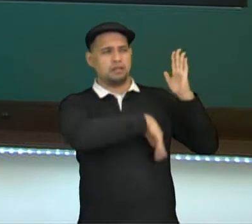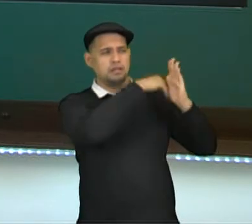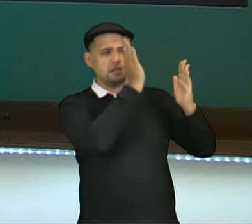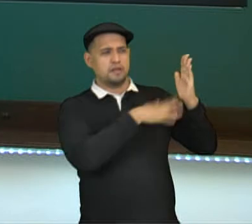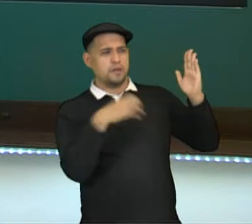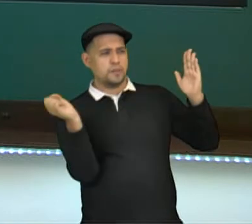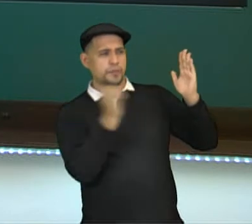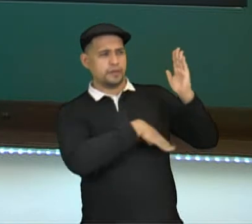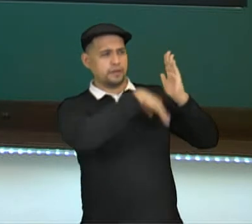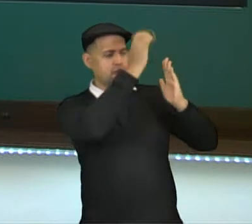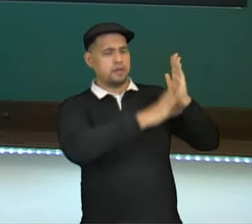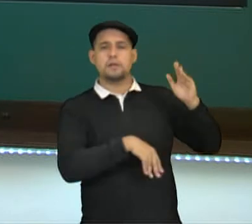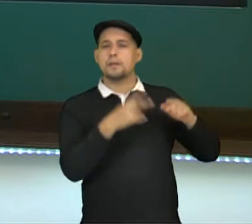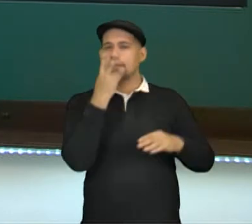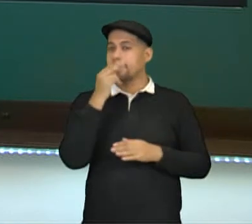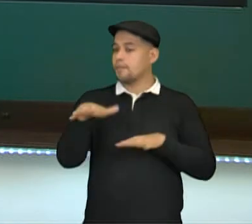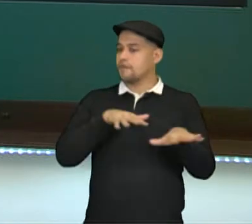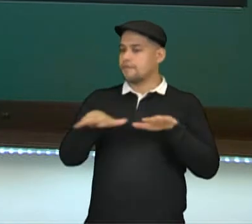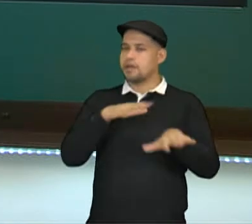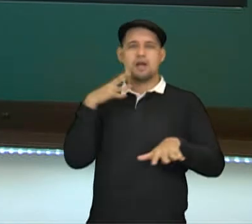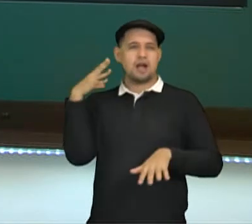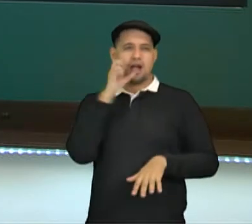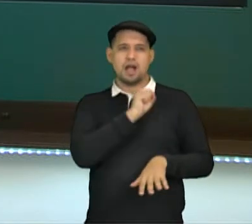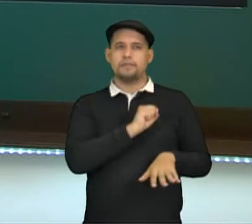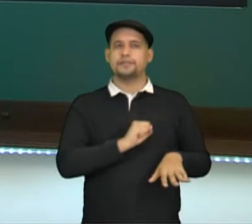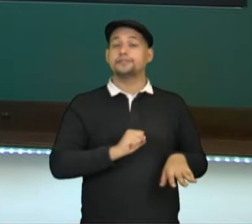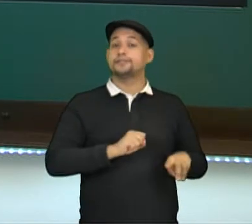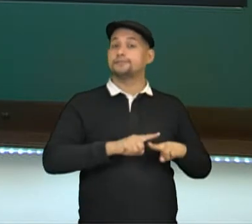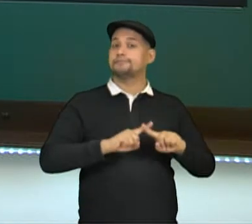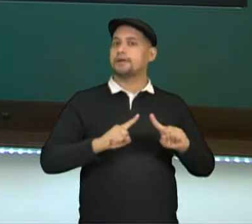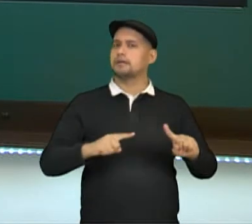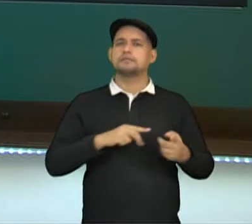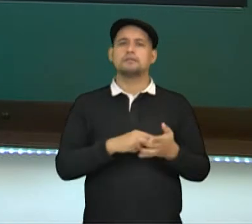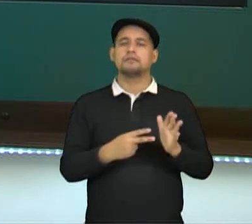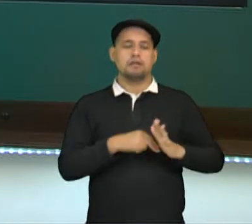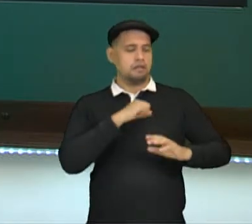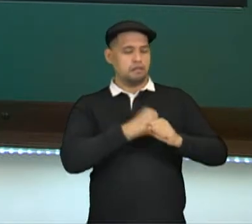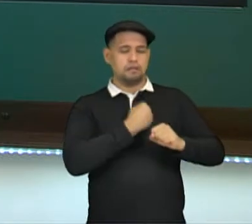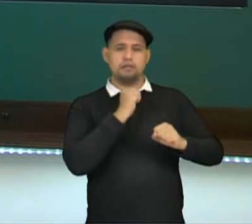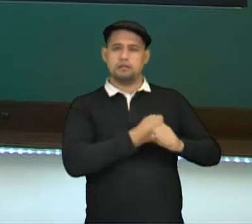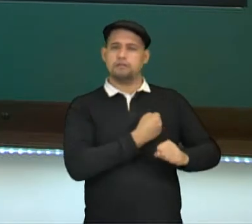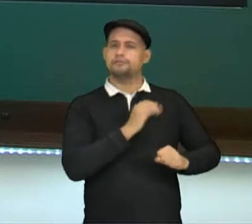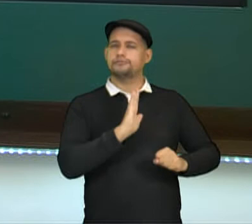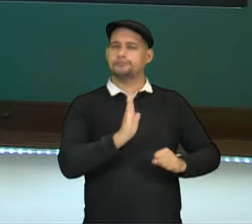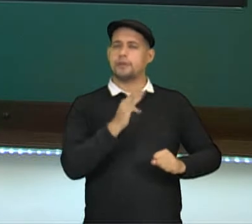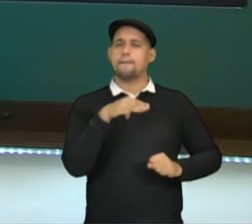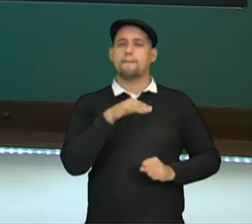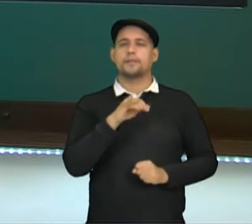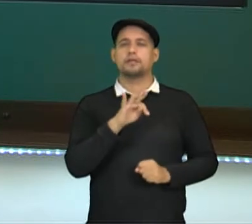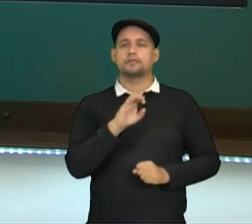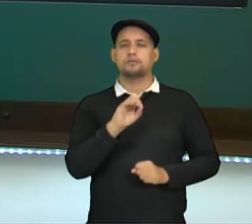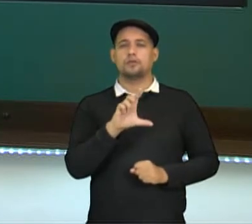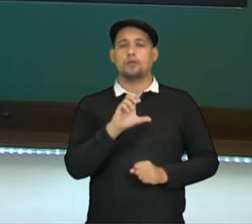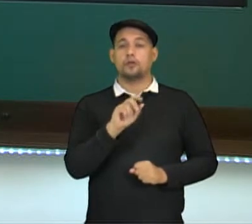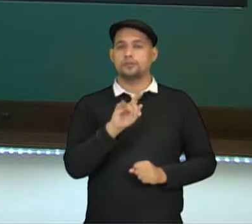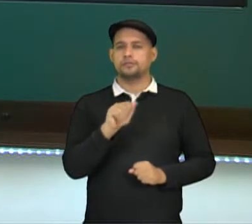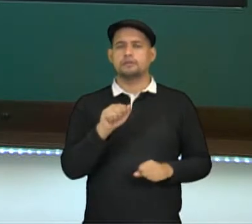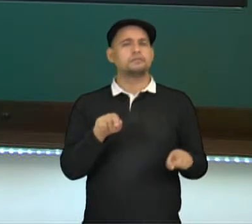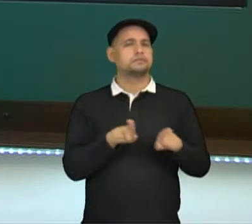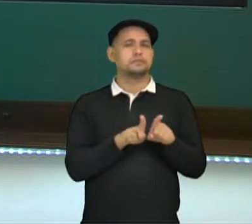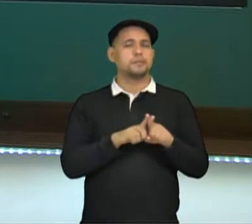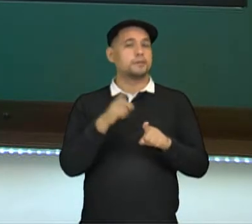como se estivesse se movimentando muito rapidamente. Então, isso é uma construção já mitologicamente falando,